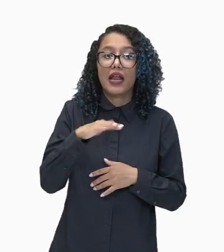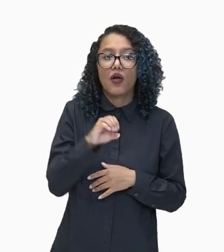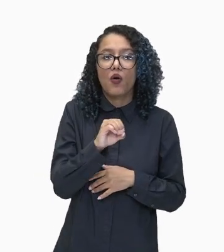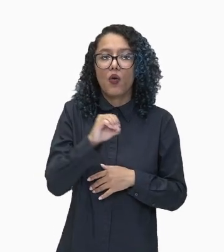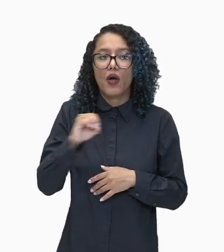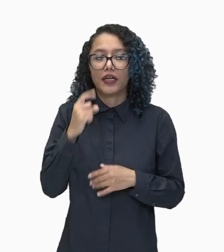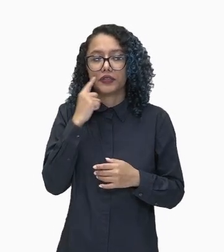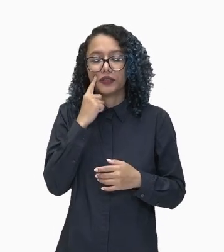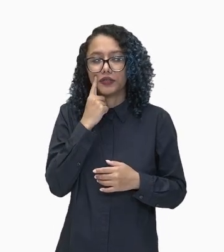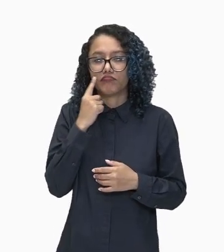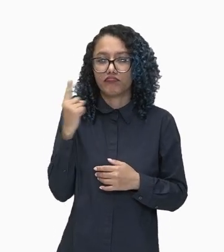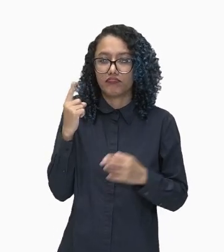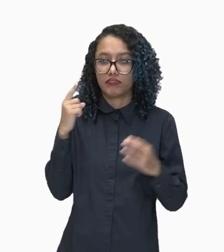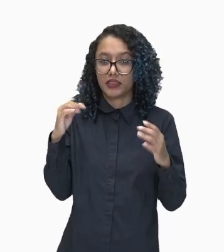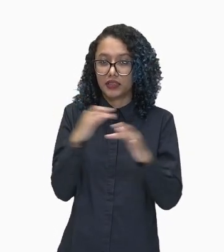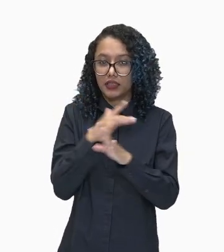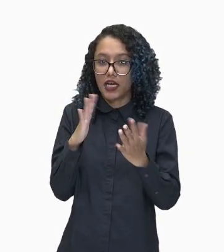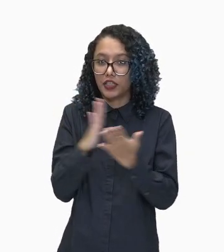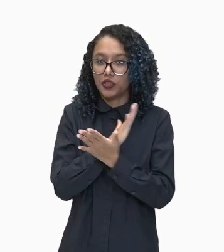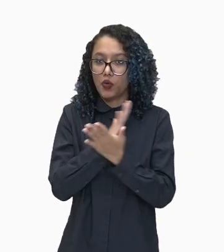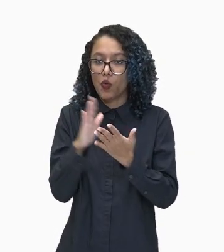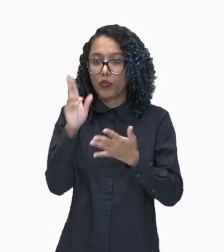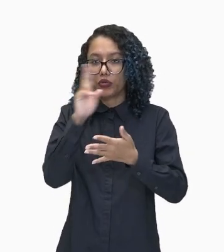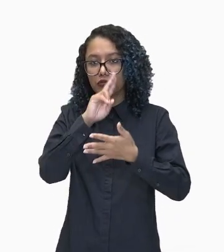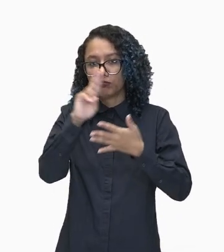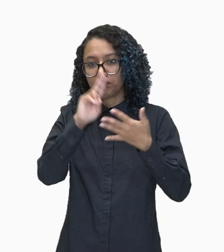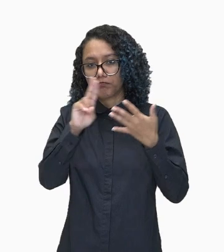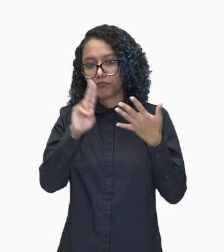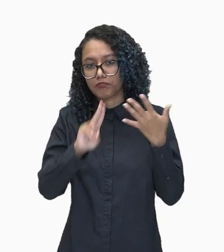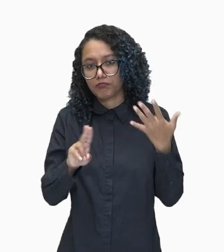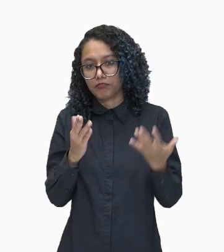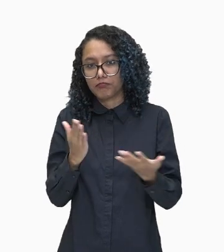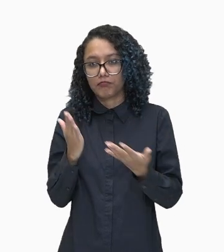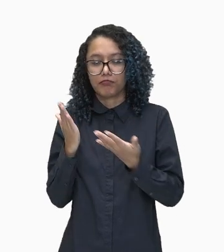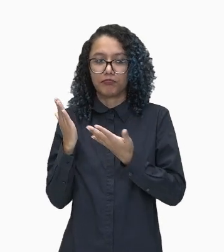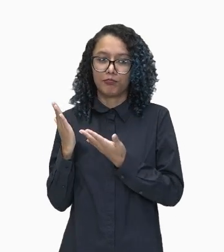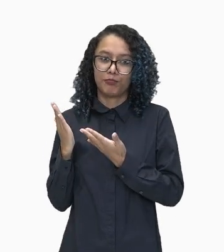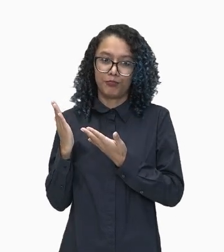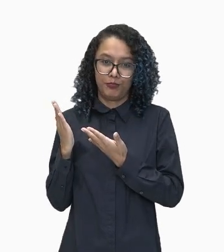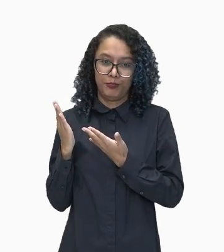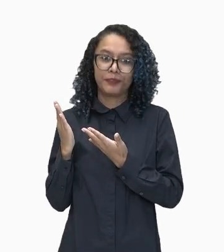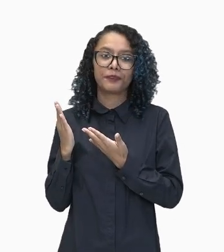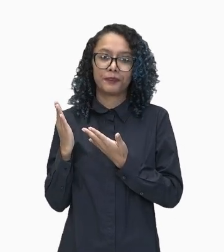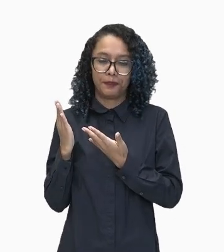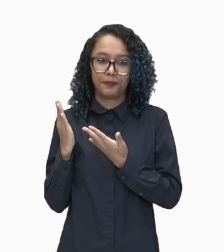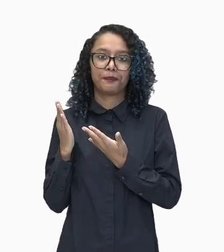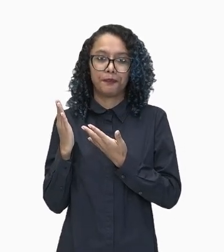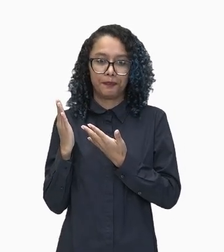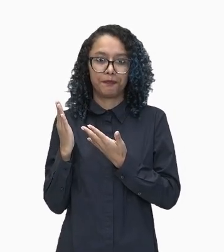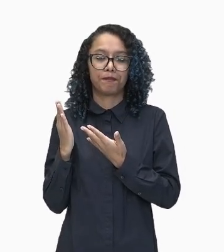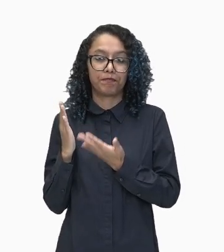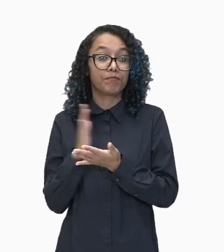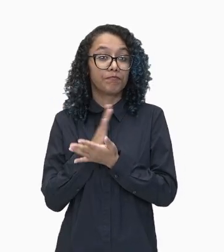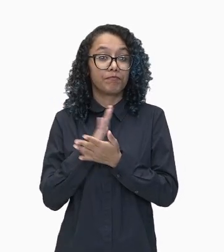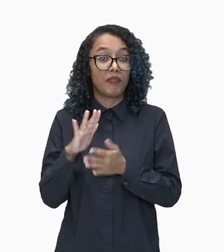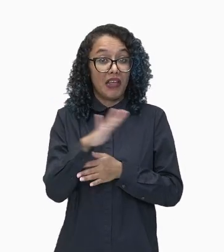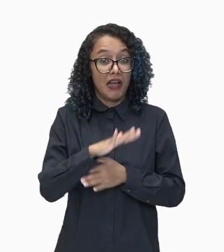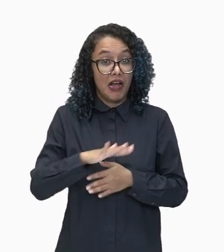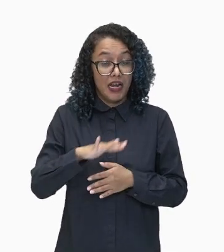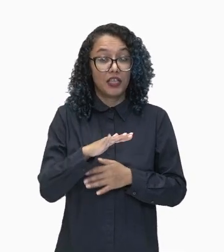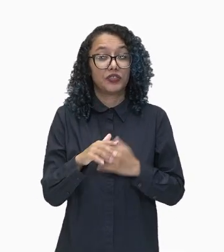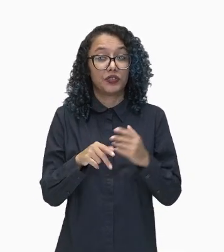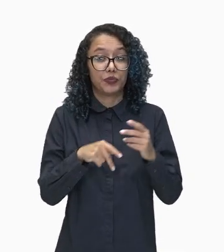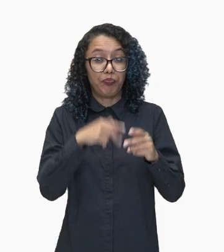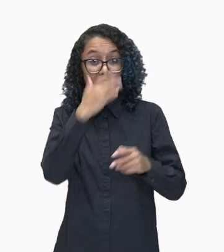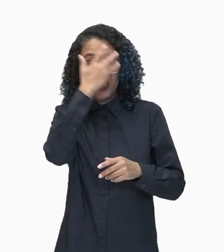ter Seattle, San Diego, São Francisco e também Los Angeles. São as áreas onde a quantidade